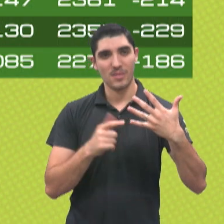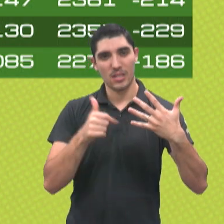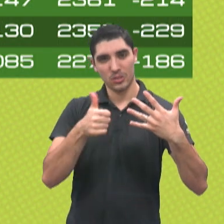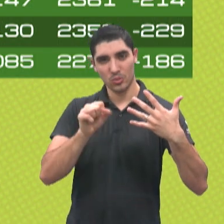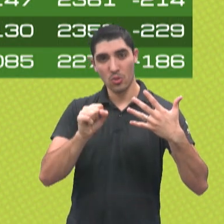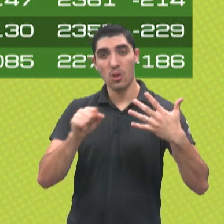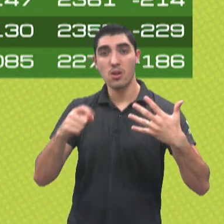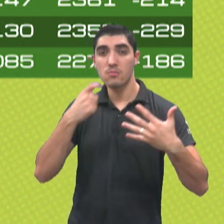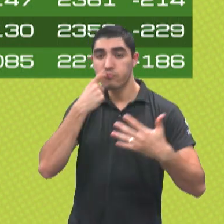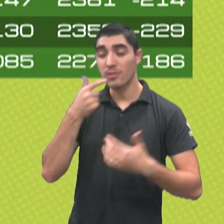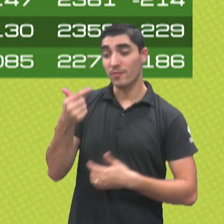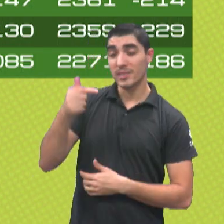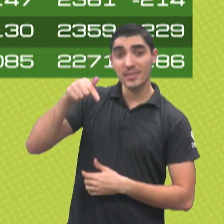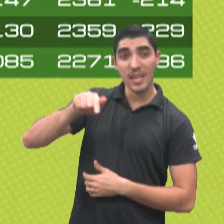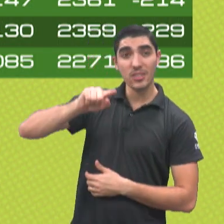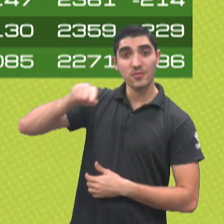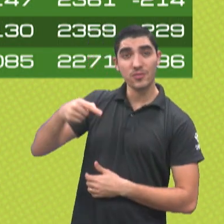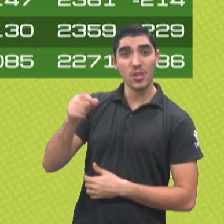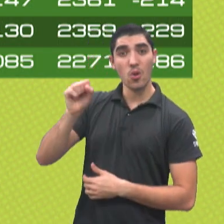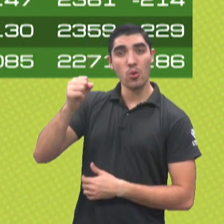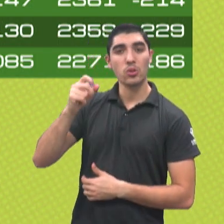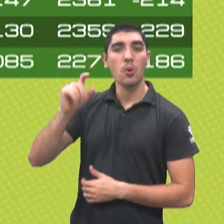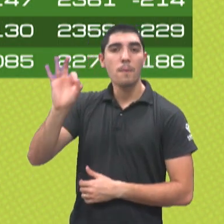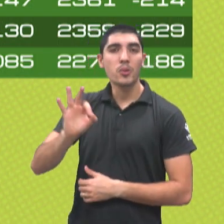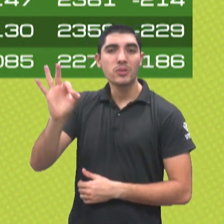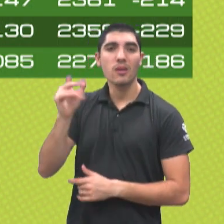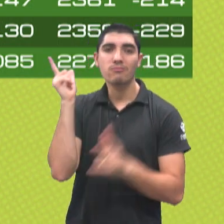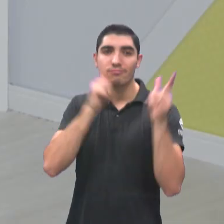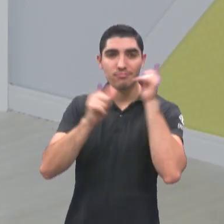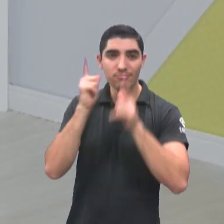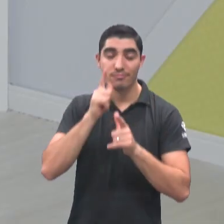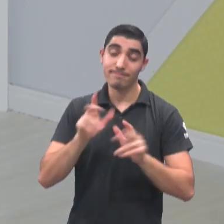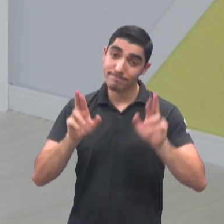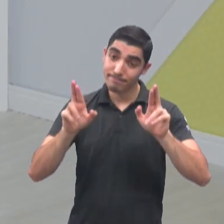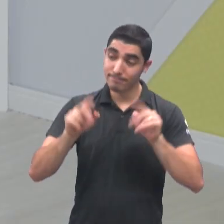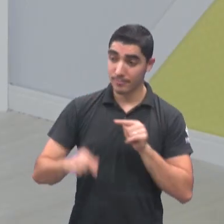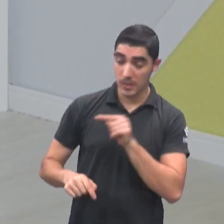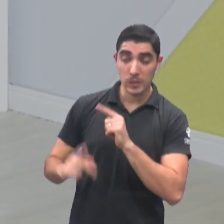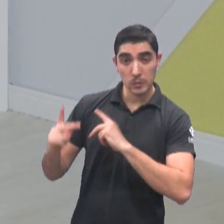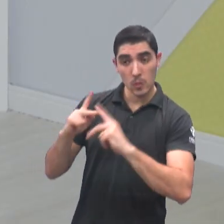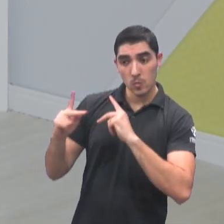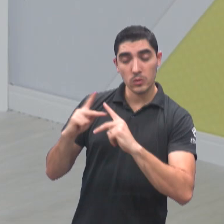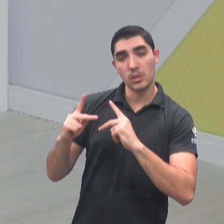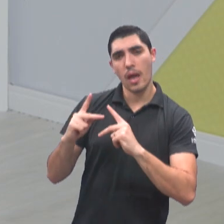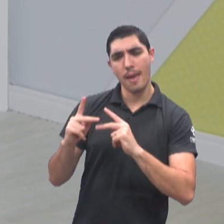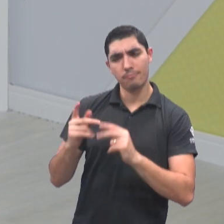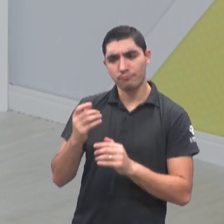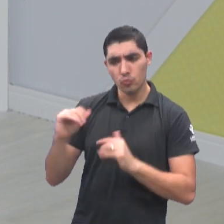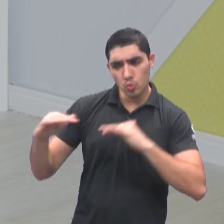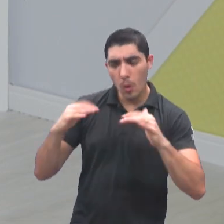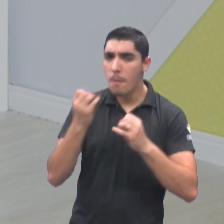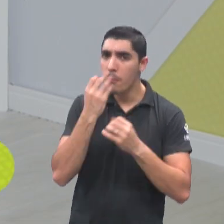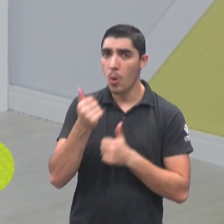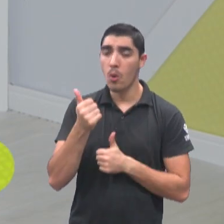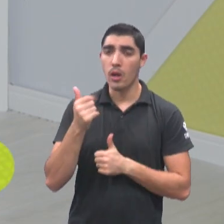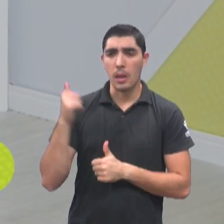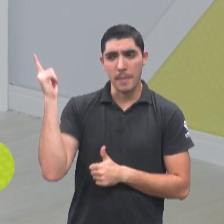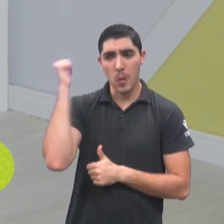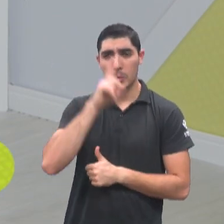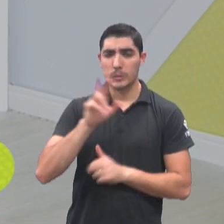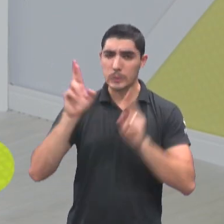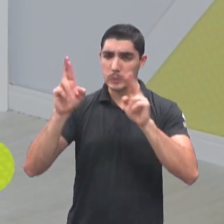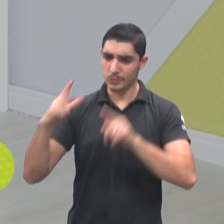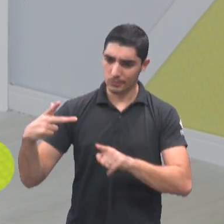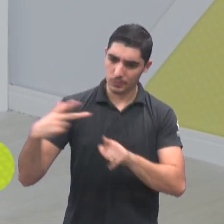21 derrotas em 29 partidas. Esperamos uma boa apresentação da equipe do São José e a vitória vem naturalmente,